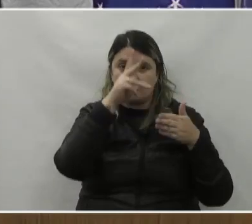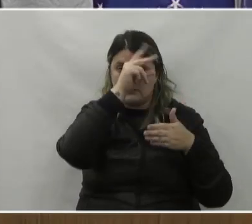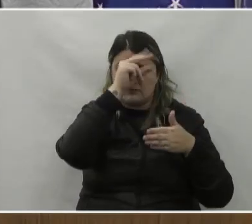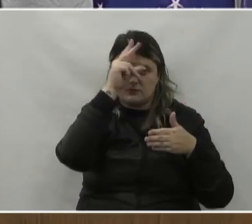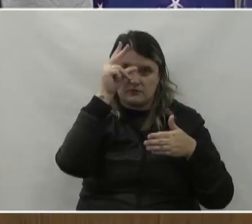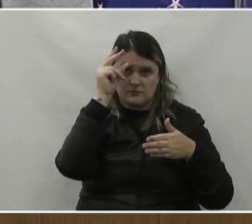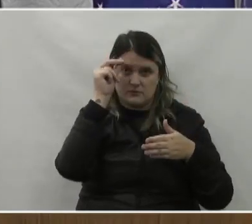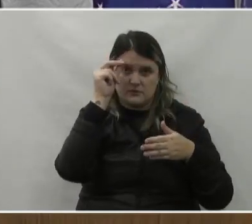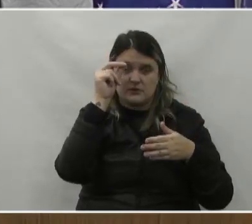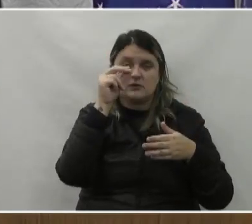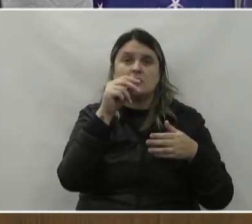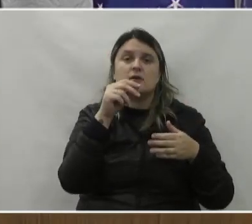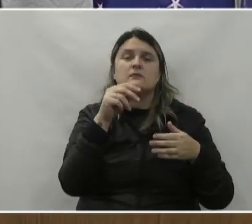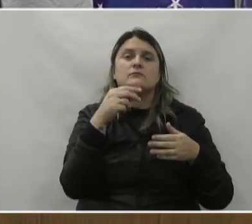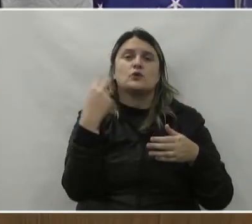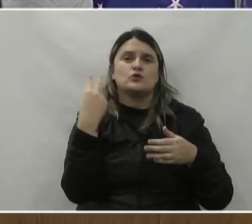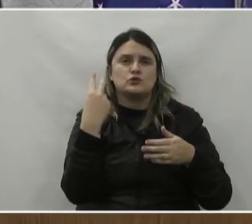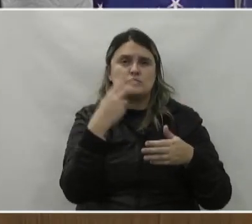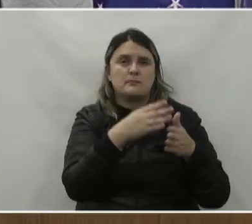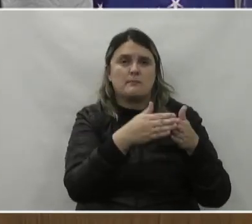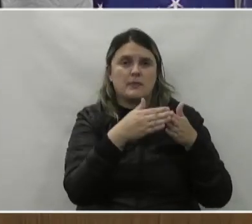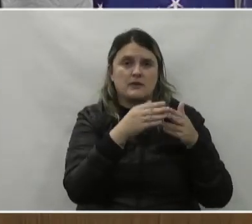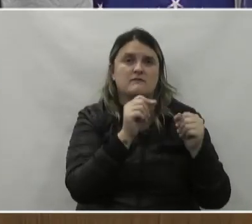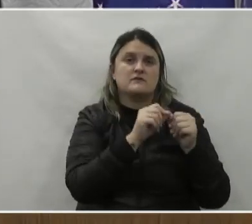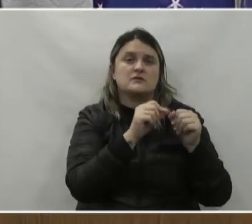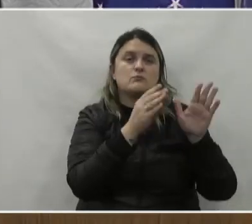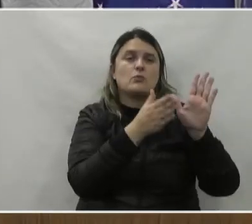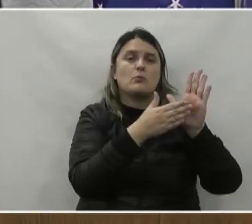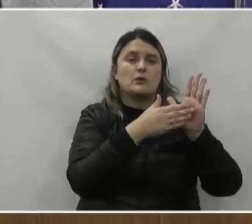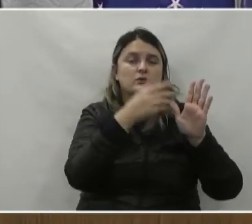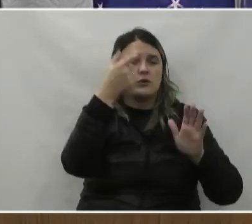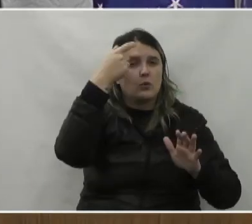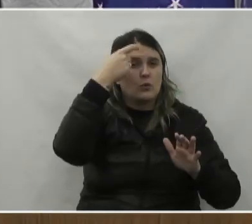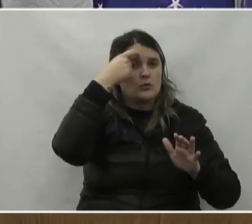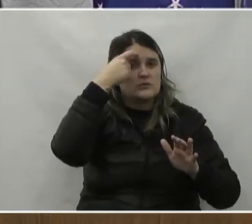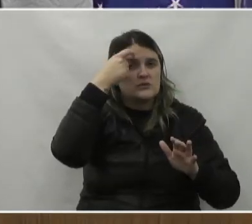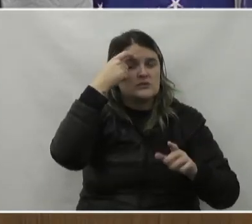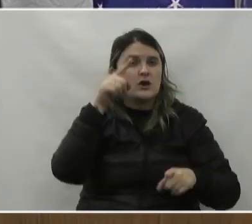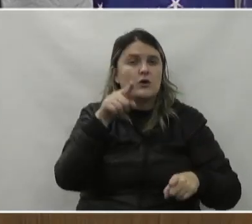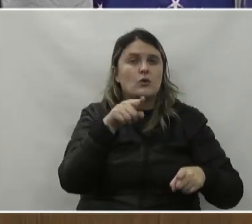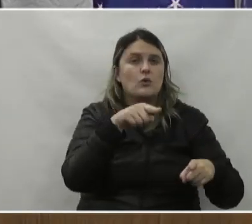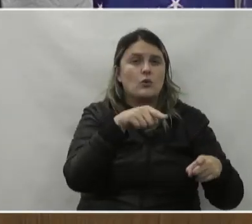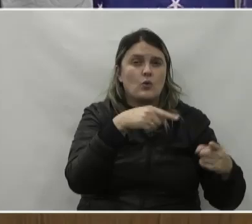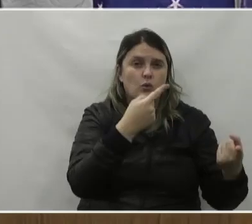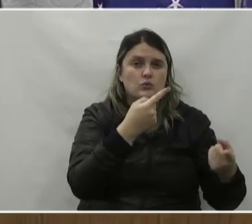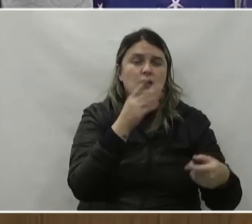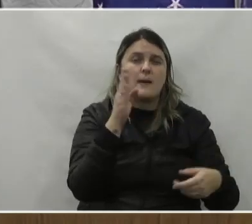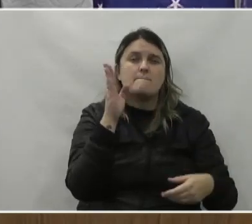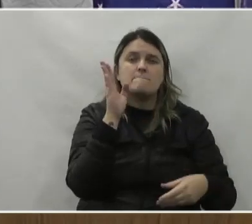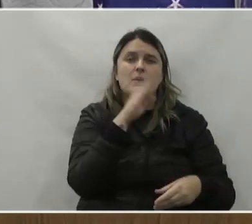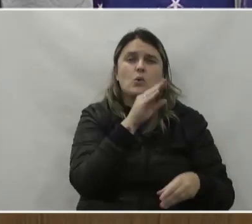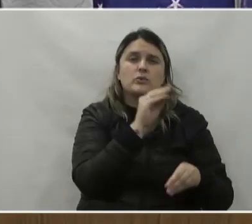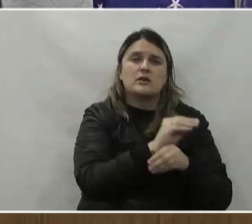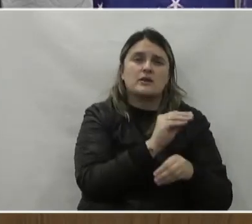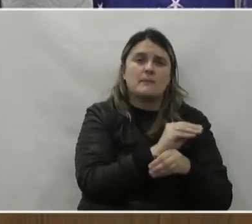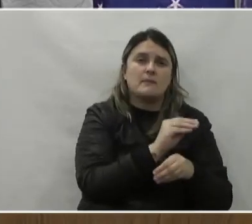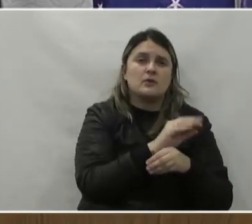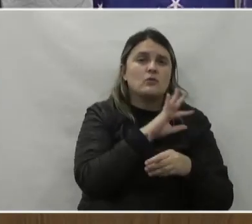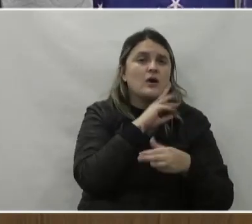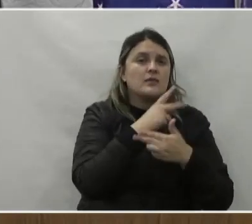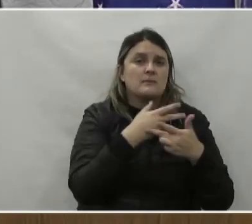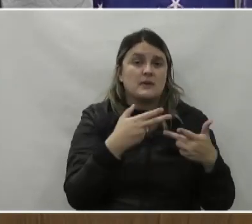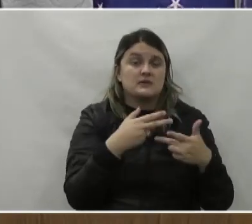Executivo. Requeiro a implantação de campanha de conscientização contra maus tratos a animais e pela guarda